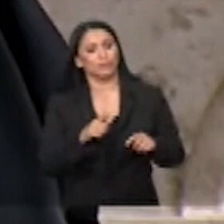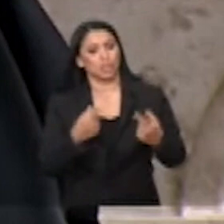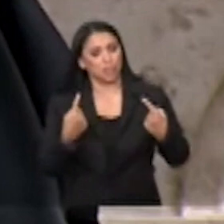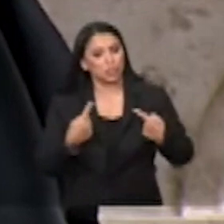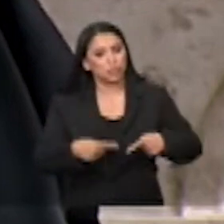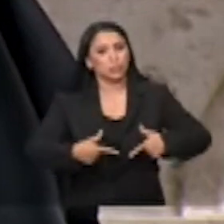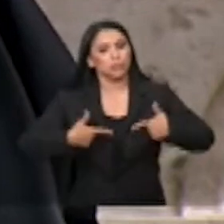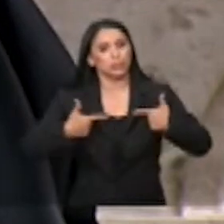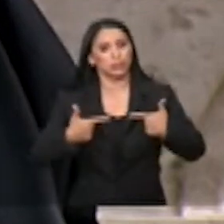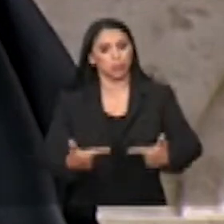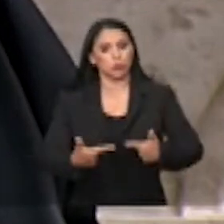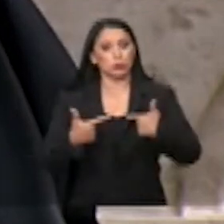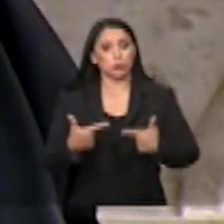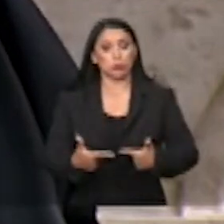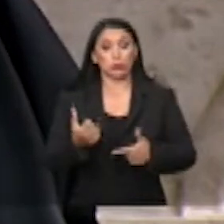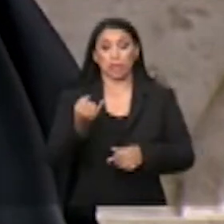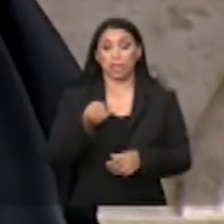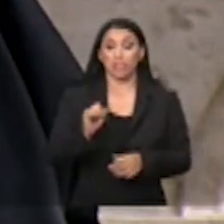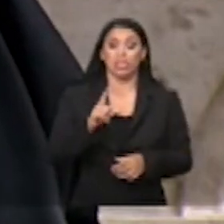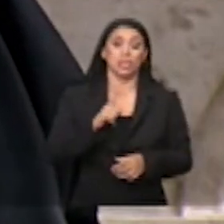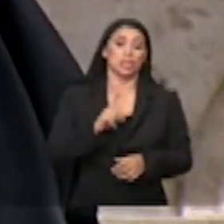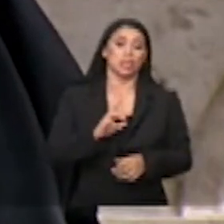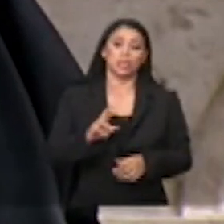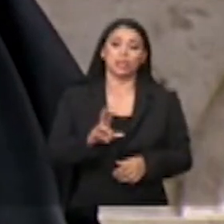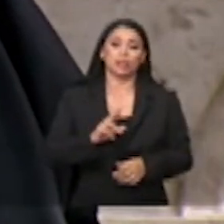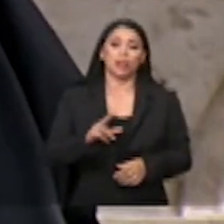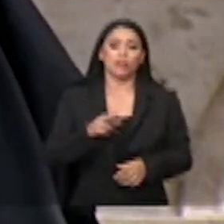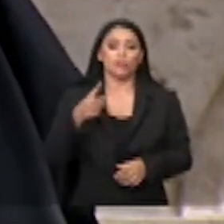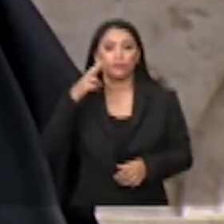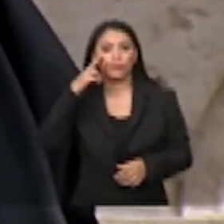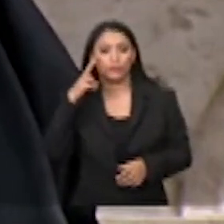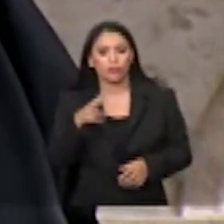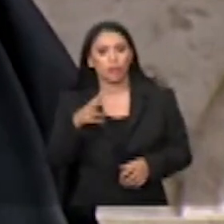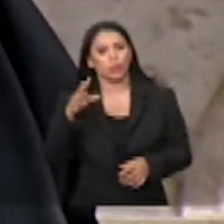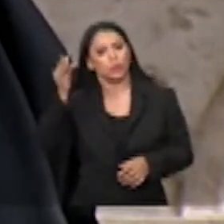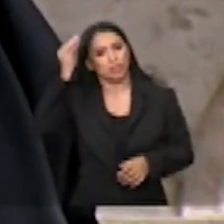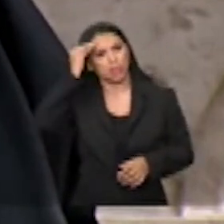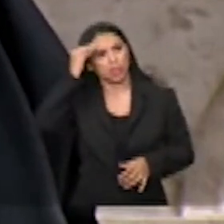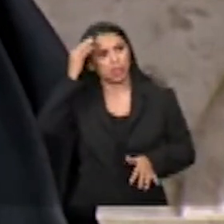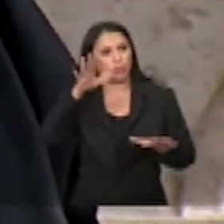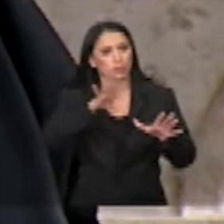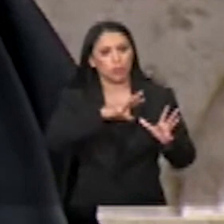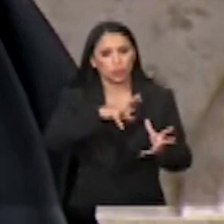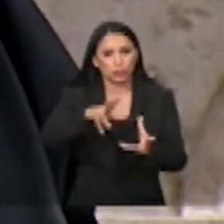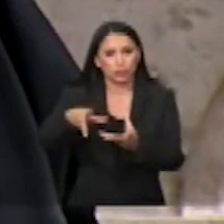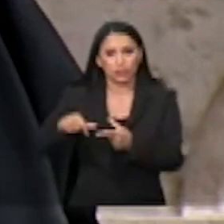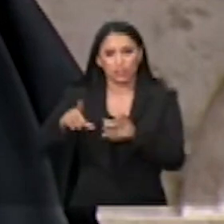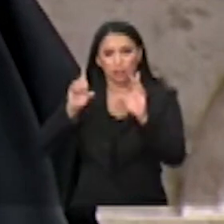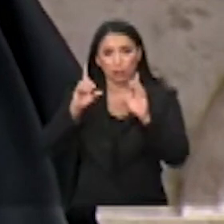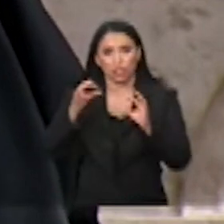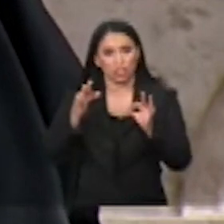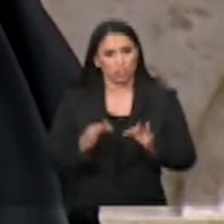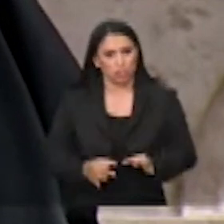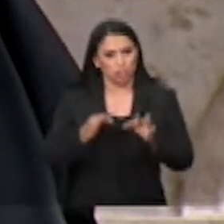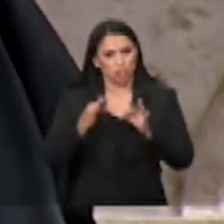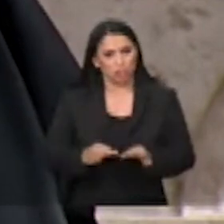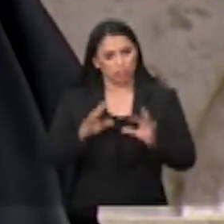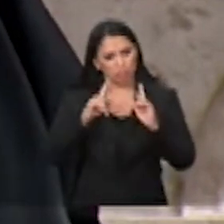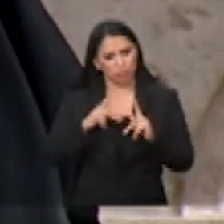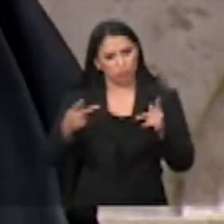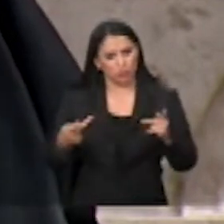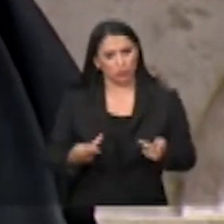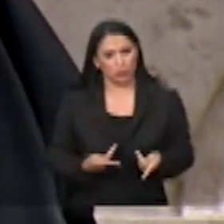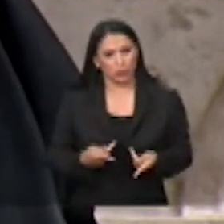não conseguiremos retomar as visões mais universais da dignidade humana, nos condenaremos a